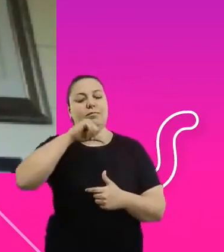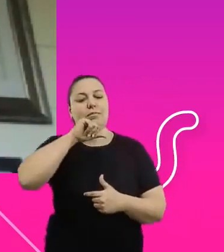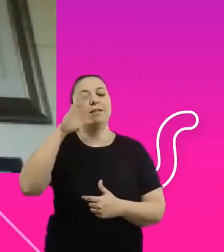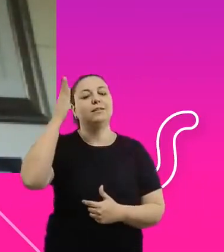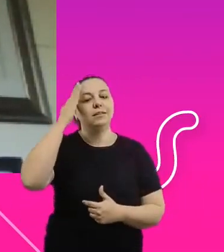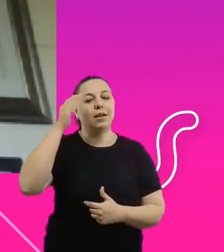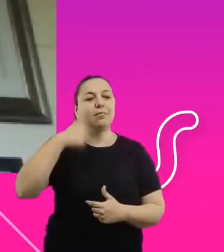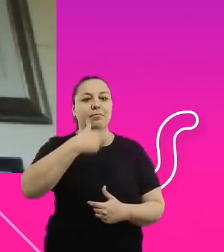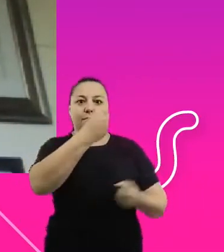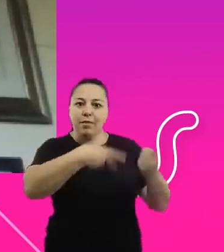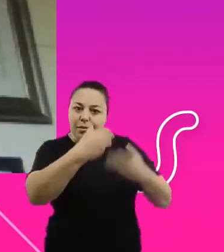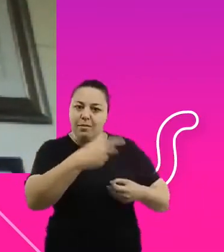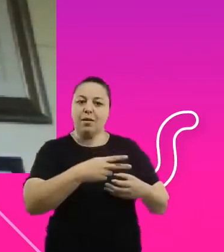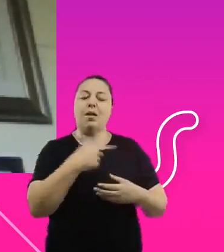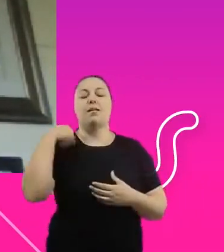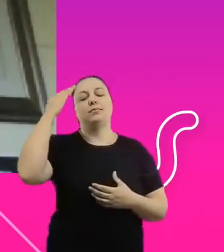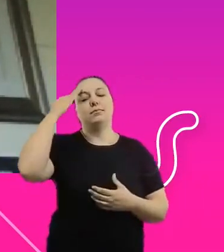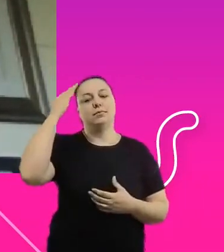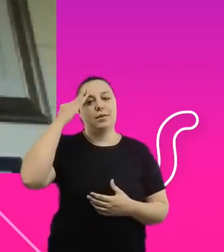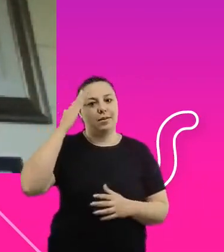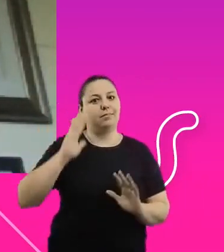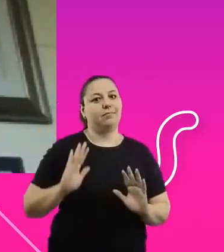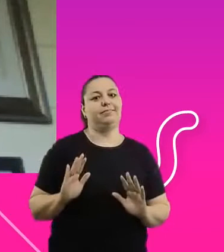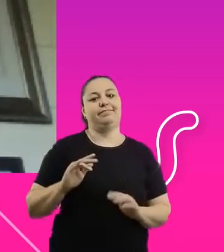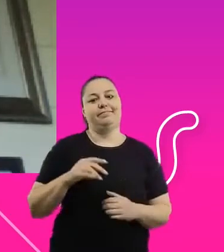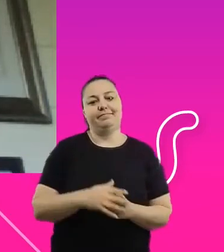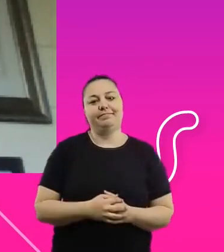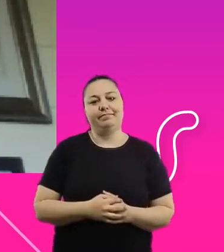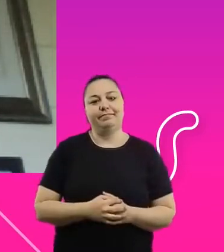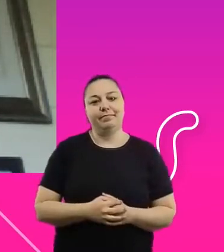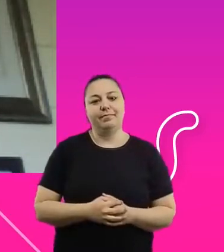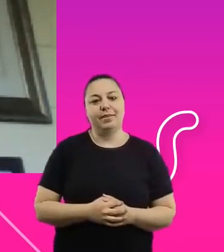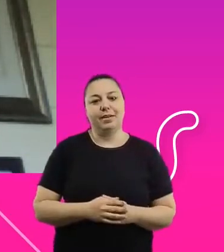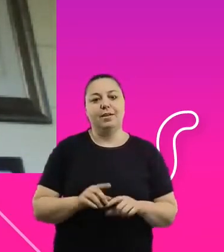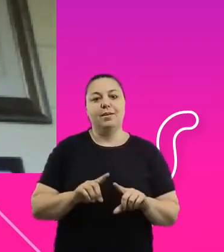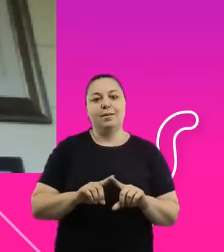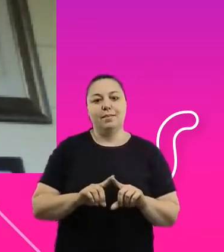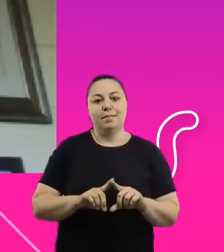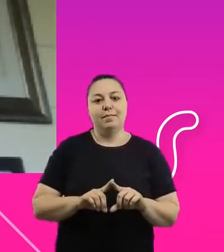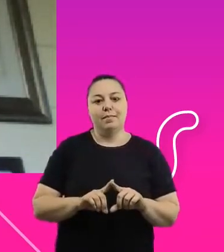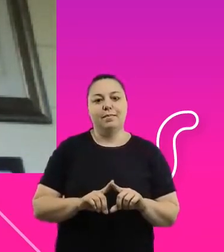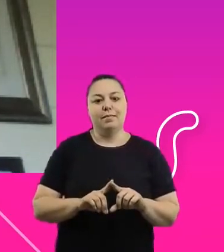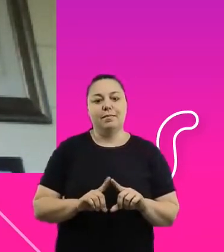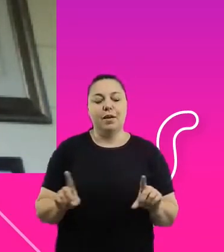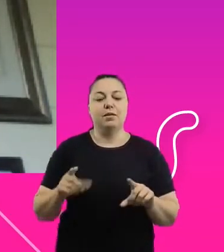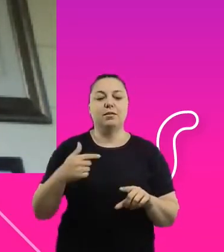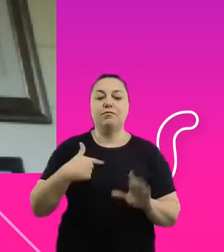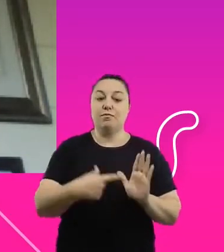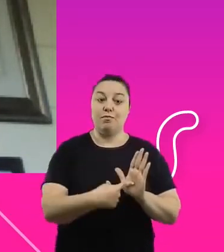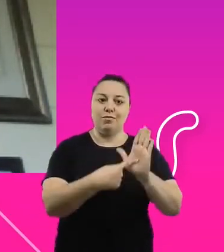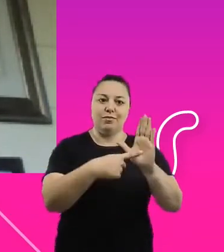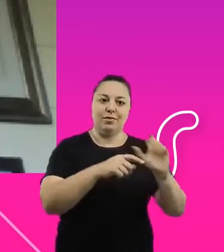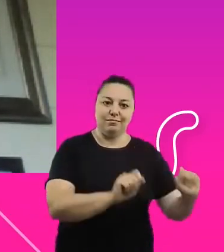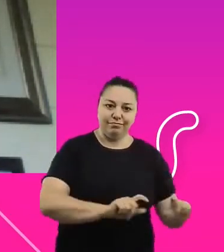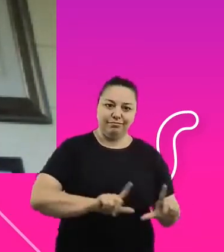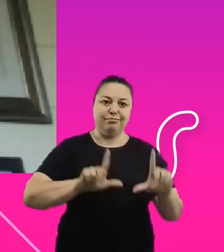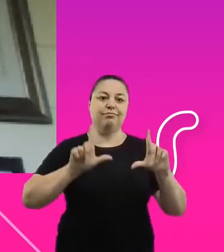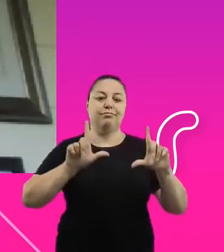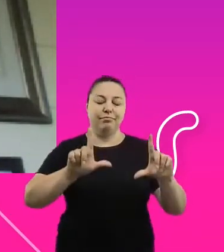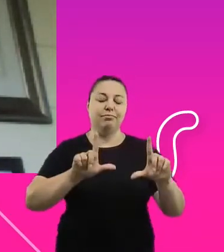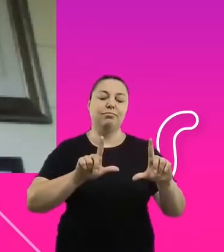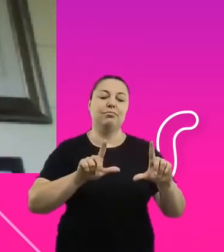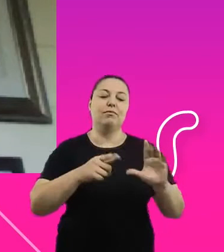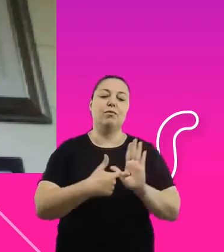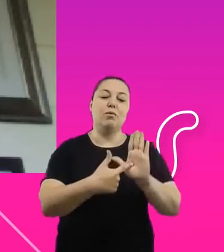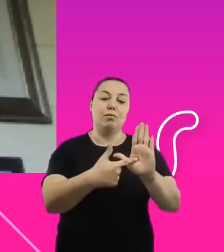desenrolar. É, mas vamos lá. Eu vou compartilhar minha tela aqui com vocês para fazer uma apresentação